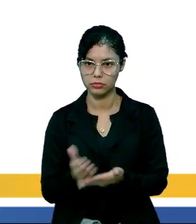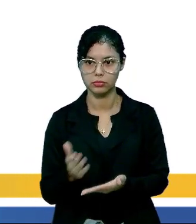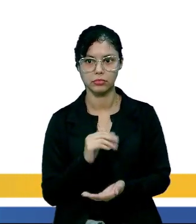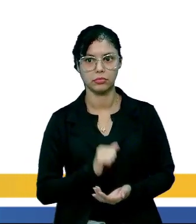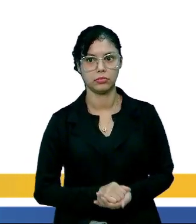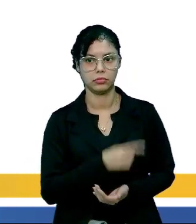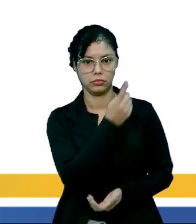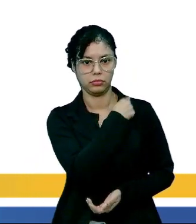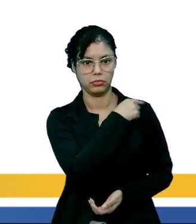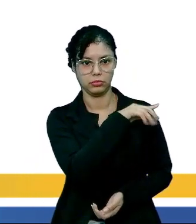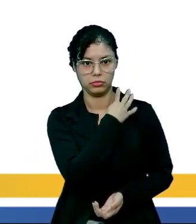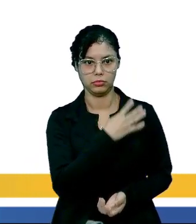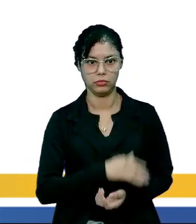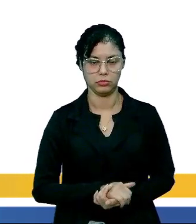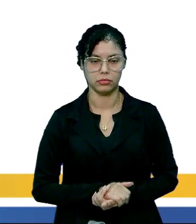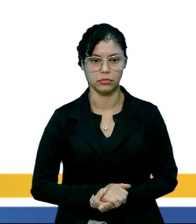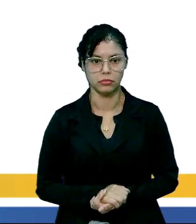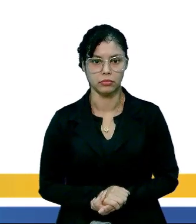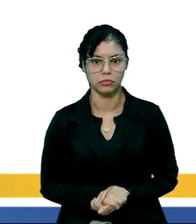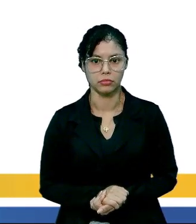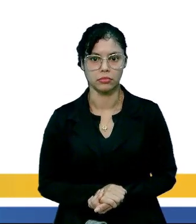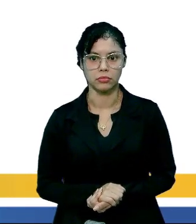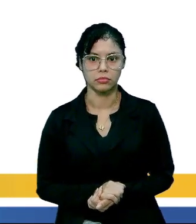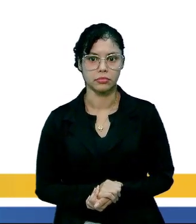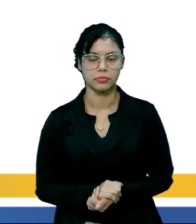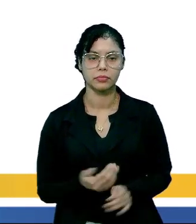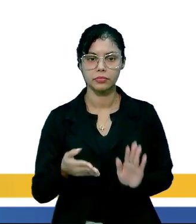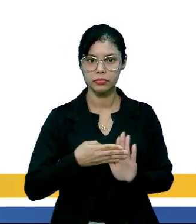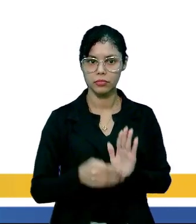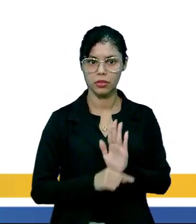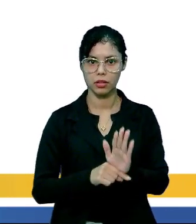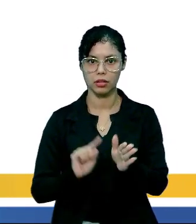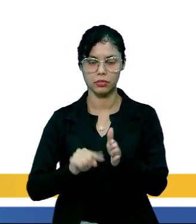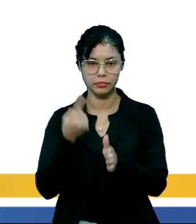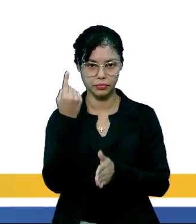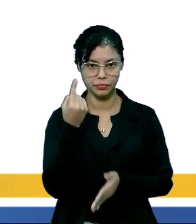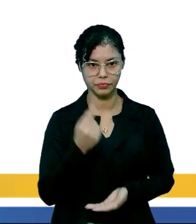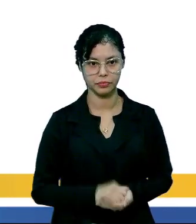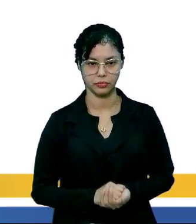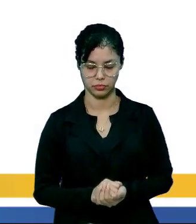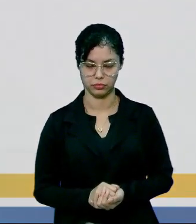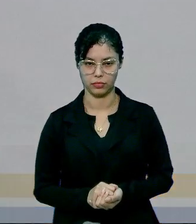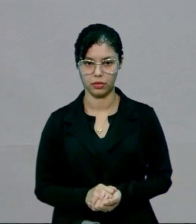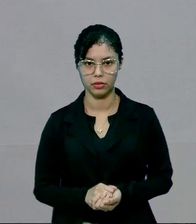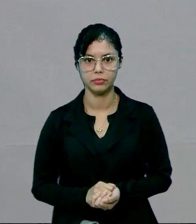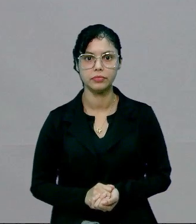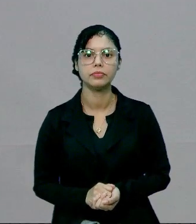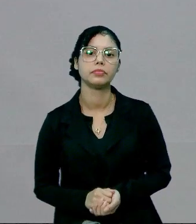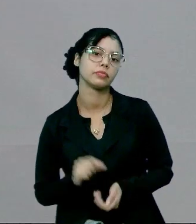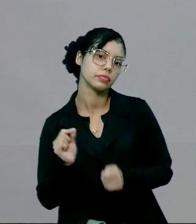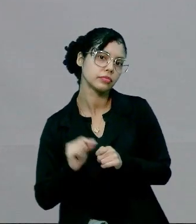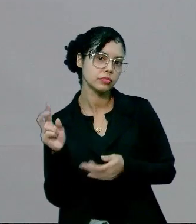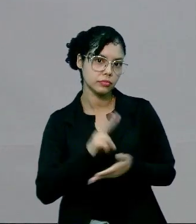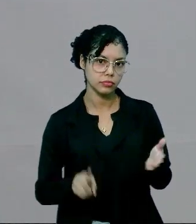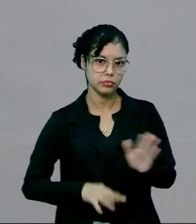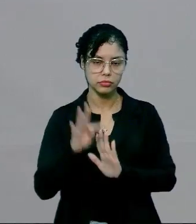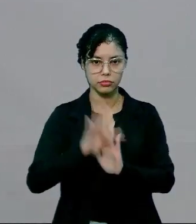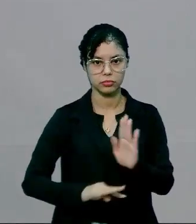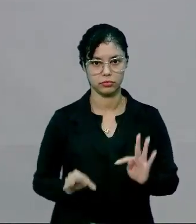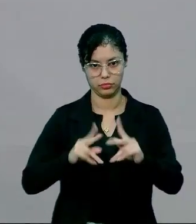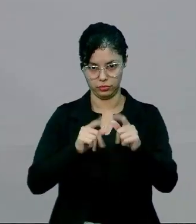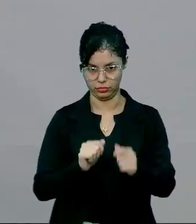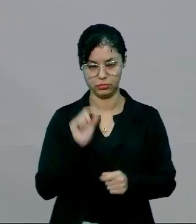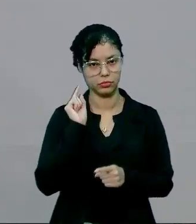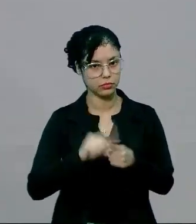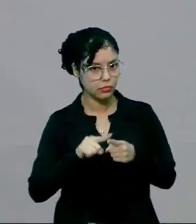54. Abram os livros de vocês aí. É a nossa proposta número 1. E aí eu não vou fazer a leitura do texto inteiro,